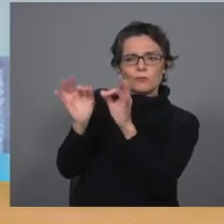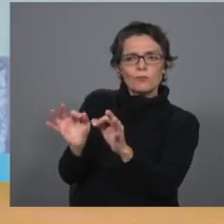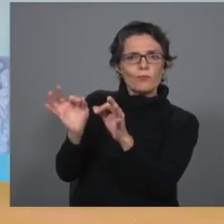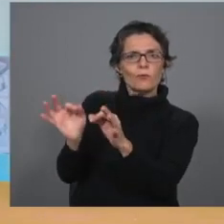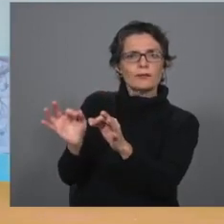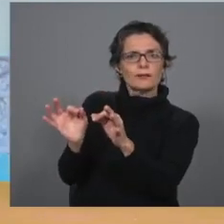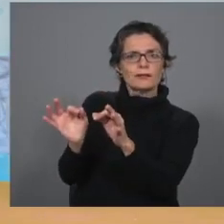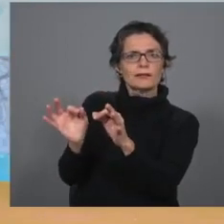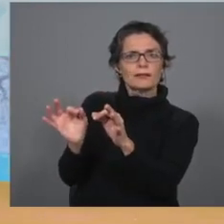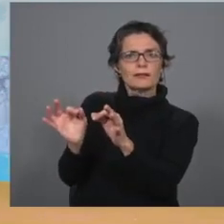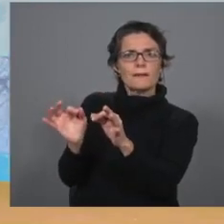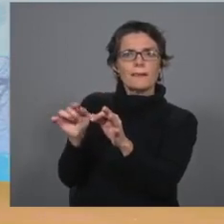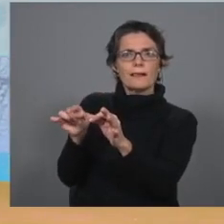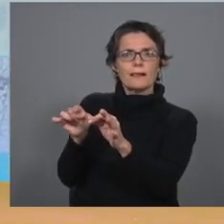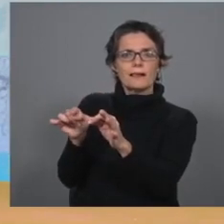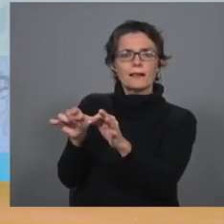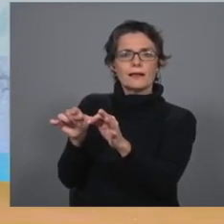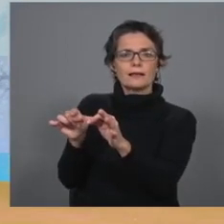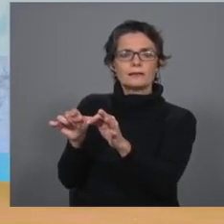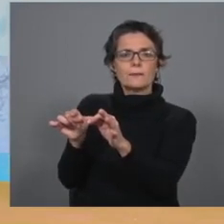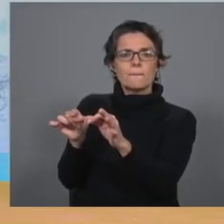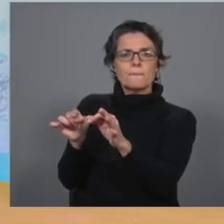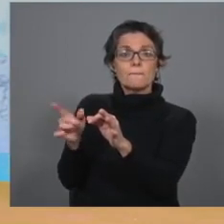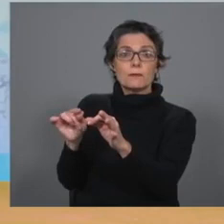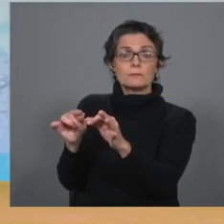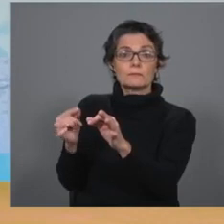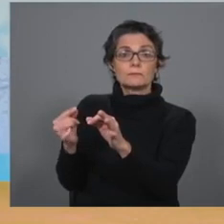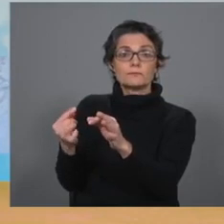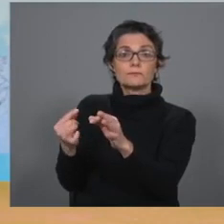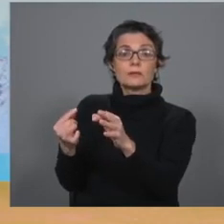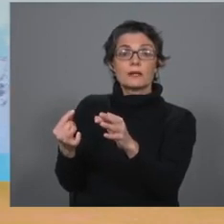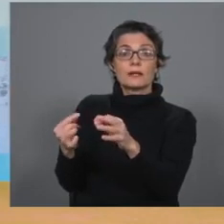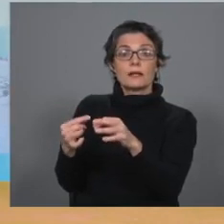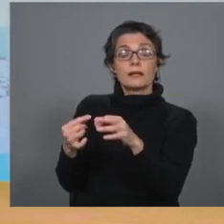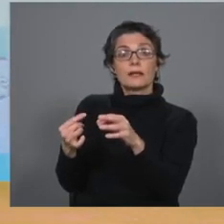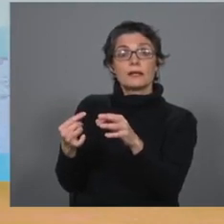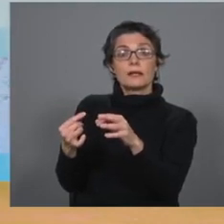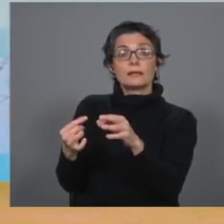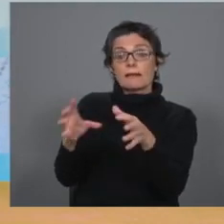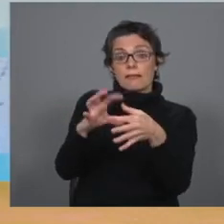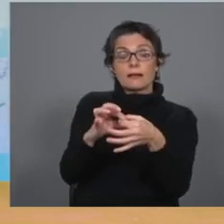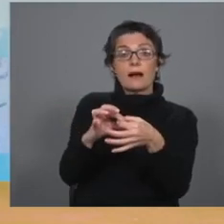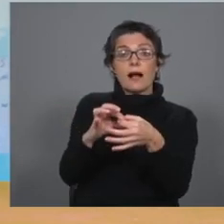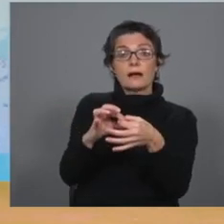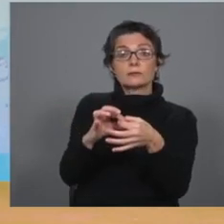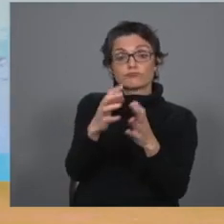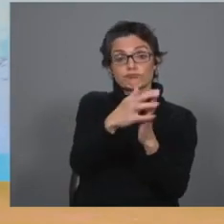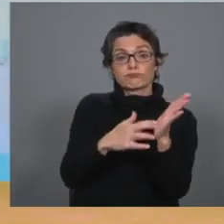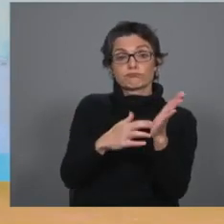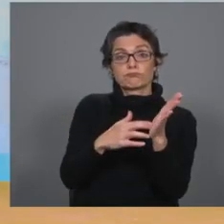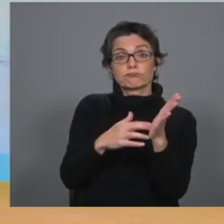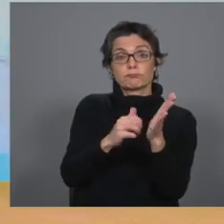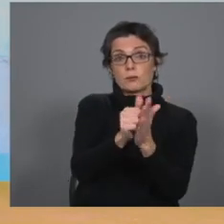conjuga... É uma questão de coerência com o anúncio da Boa Nova do Evangelho, mas também o missionário não anuncia